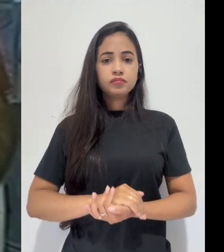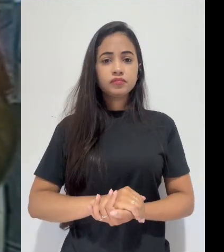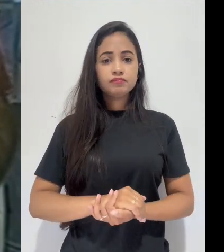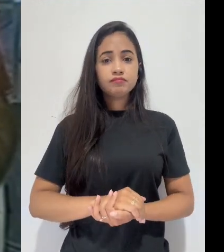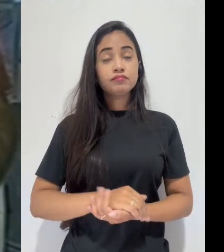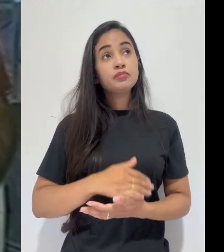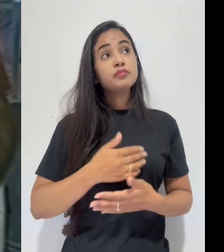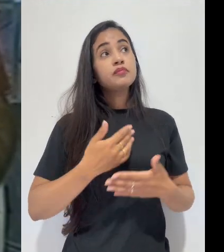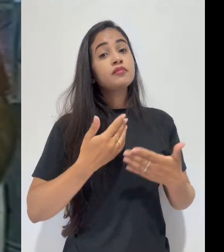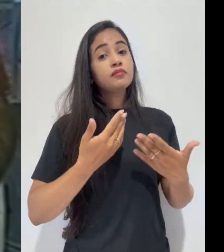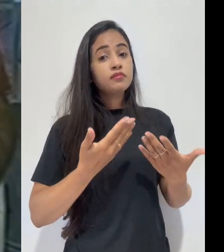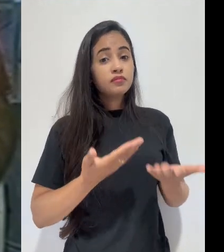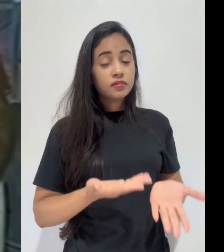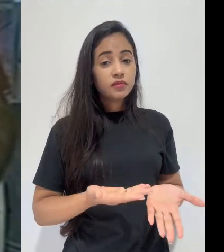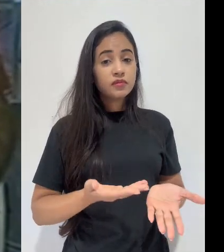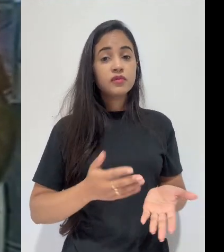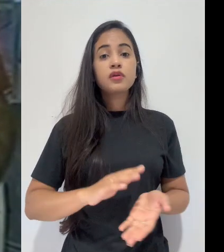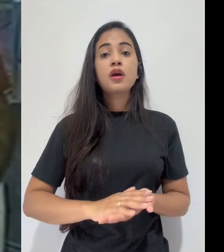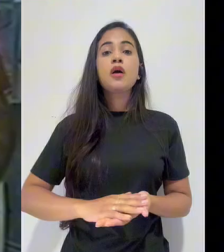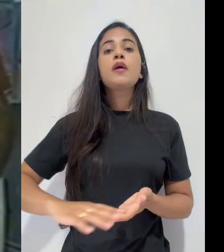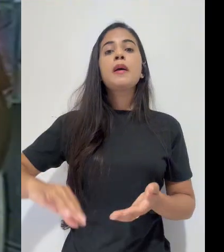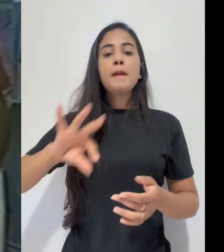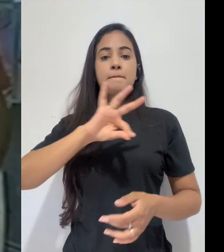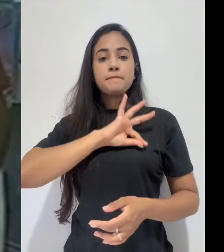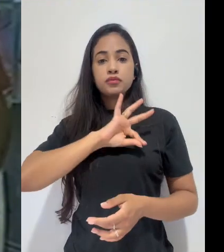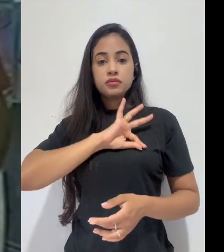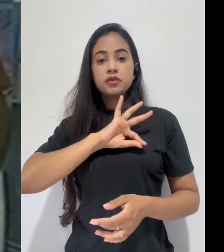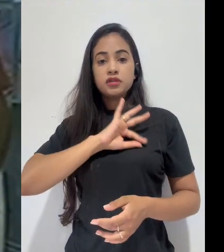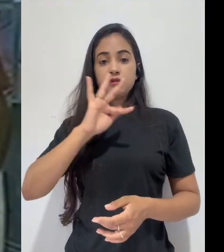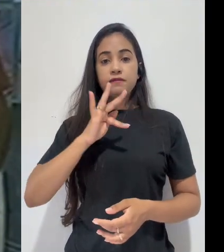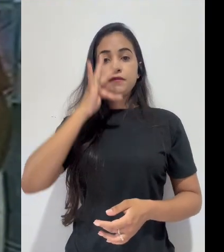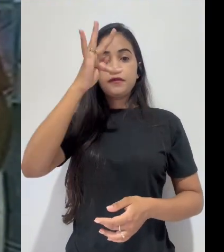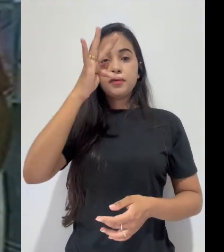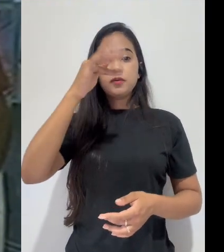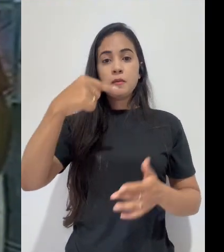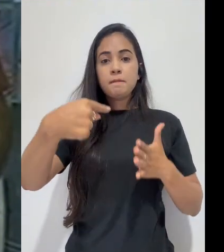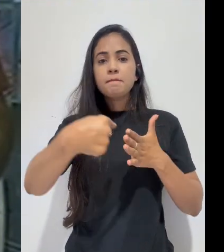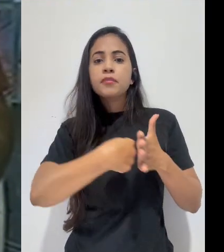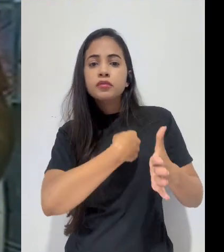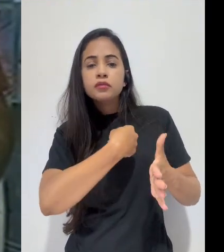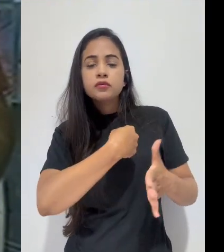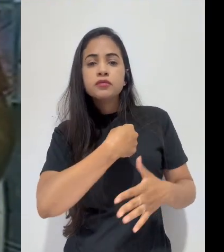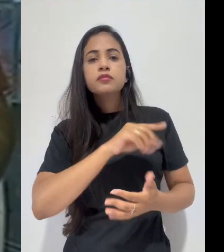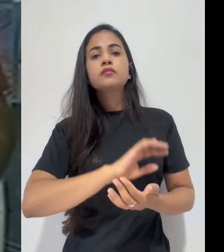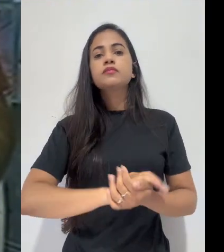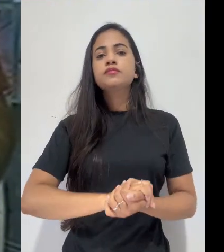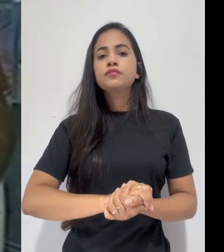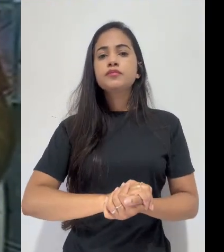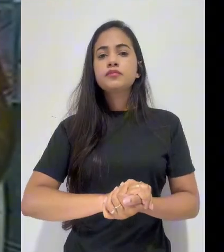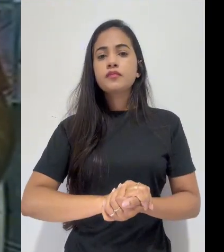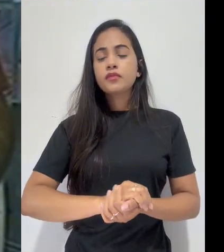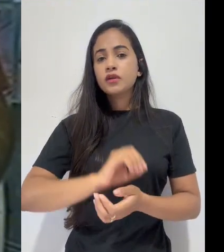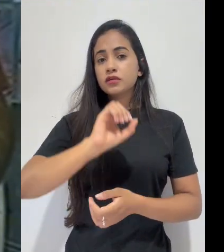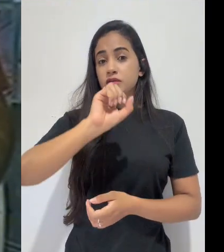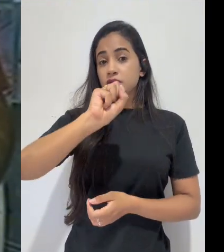Olha, uma das perguntas que a Polícia Federal fez, por exemplo, foi se